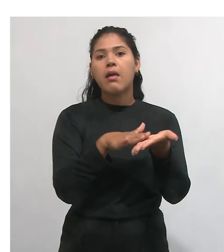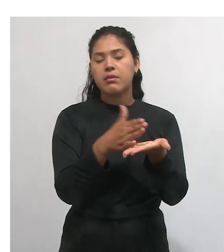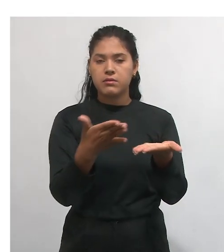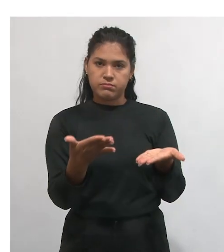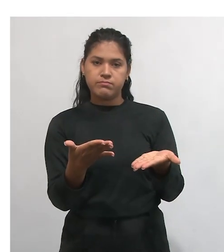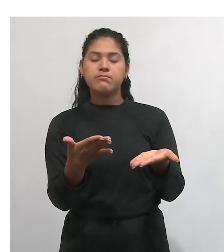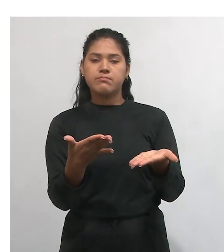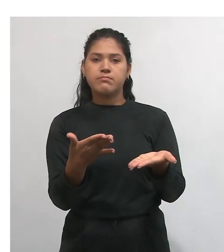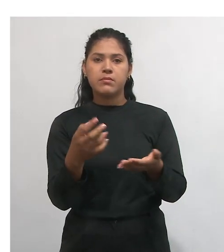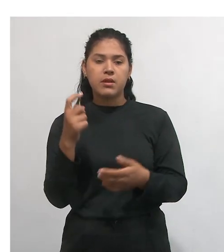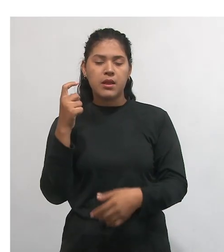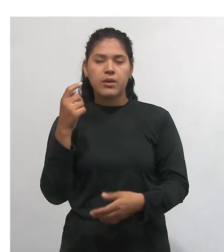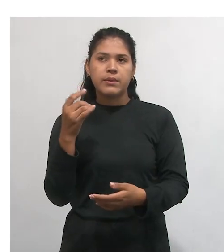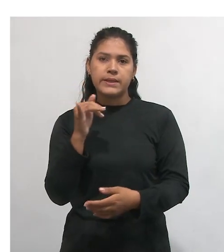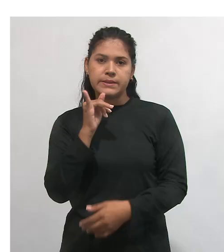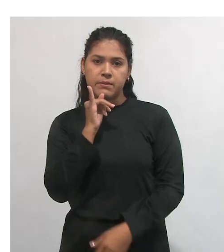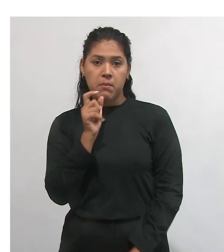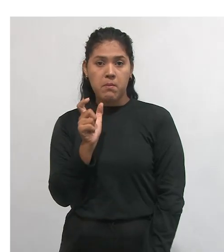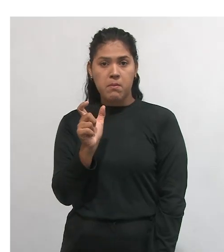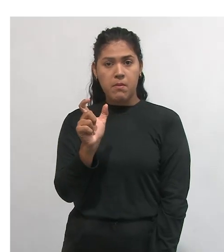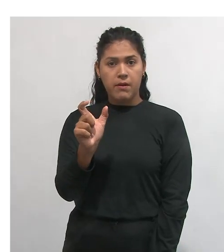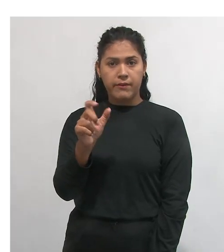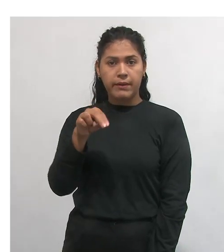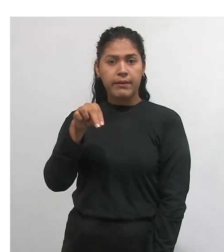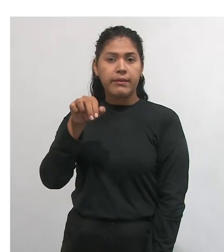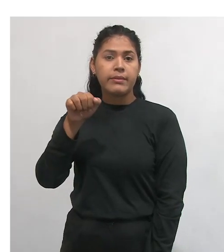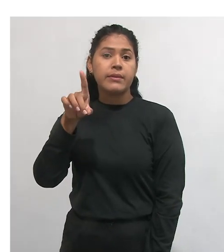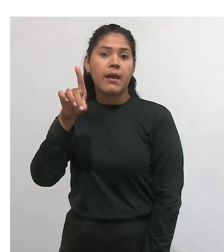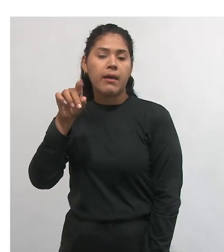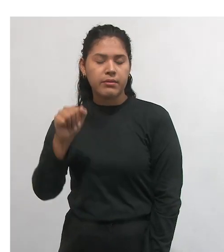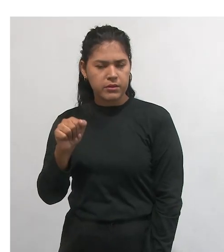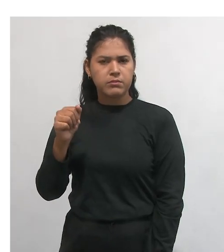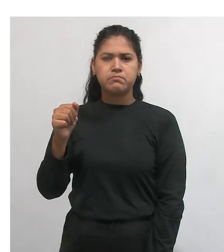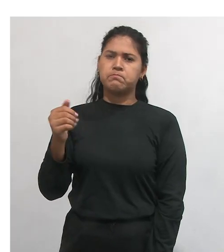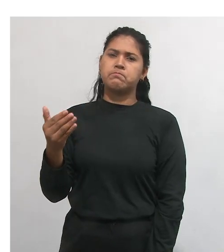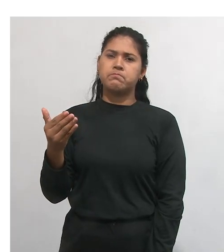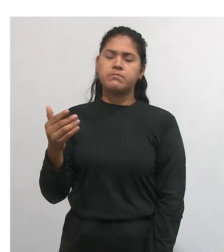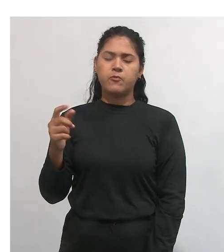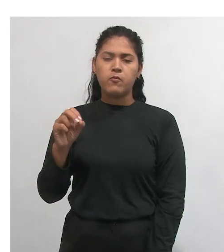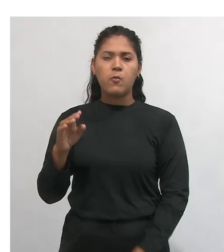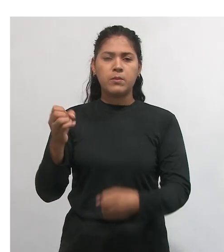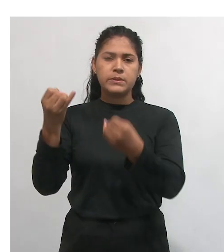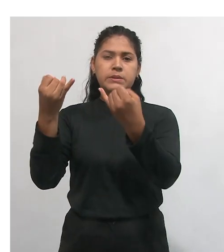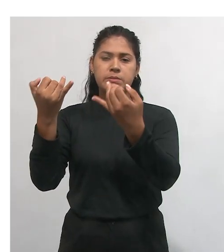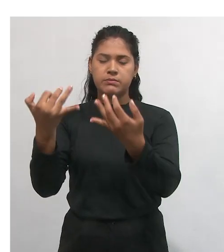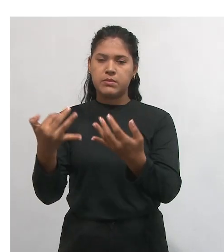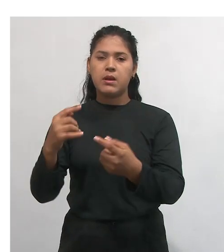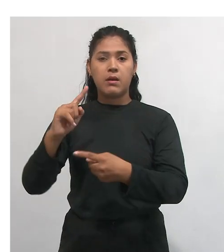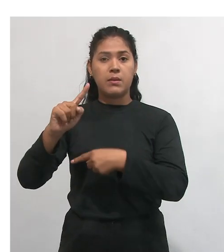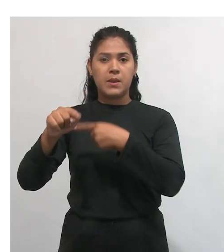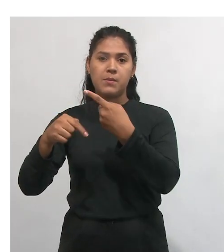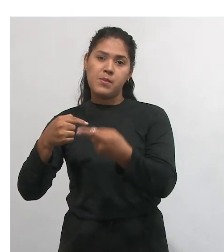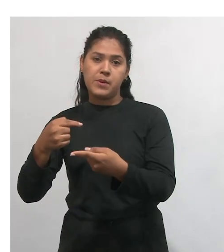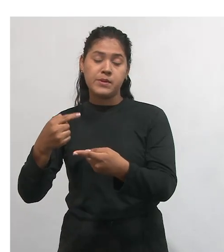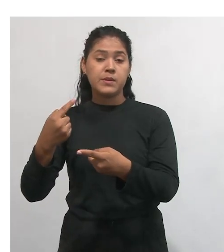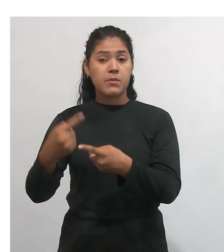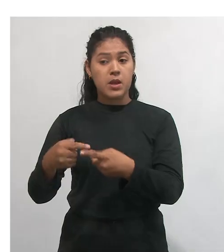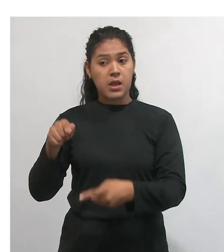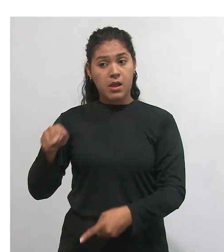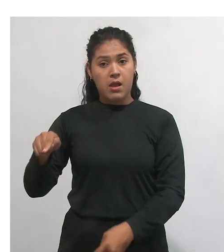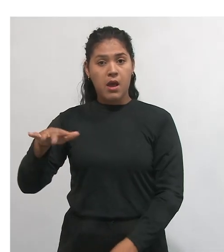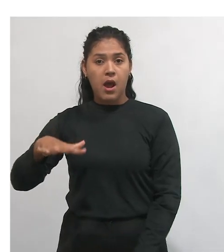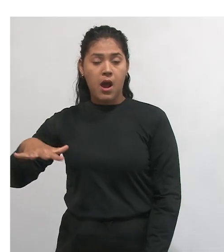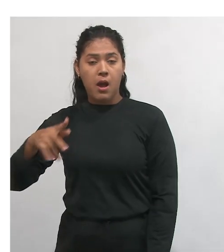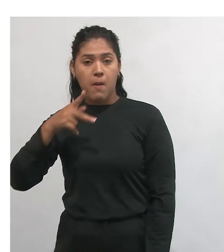questão lógica do pensamento, não há como existir. Vou explicar esse ponto que é o fundamental, onde depois Platão vai atacar,